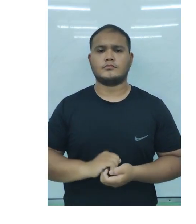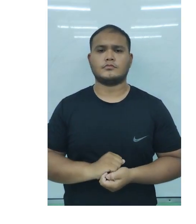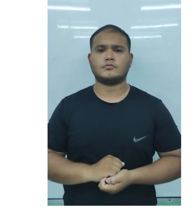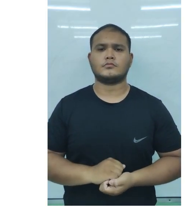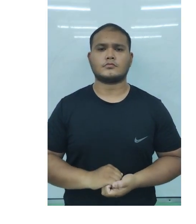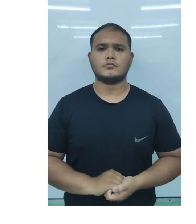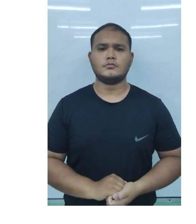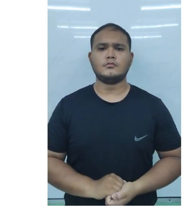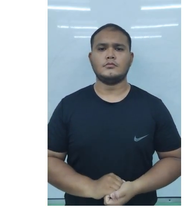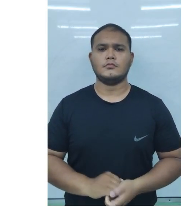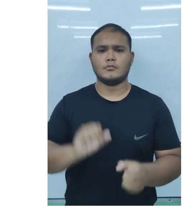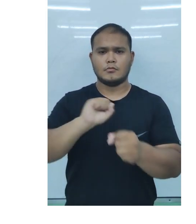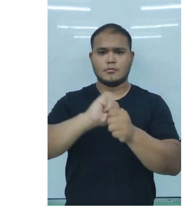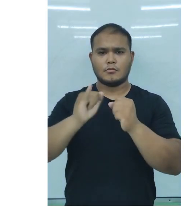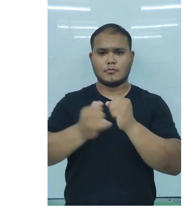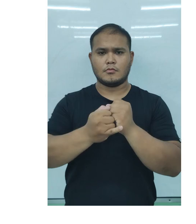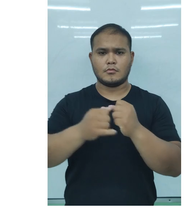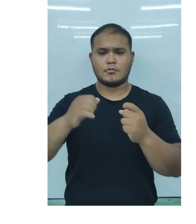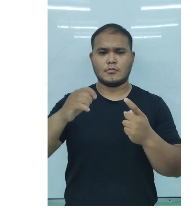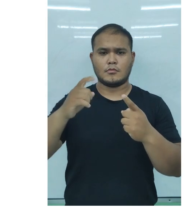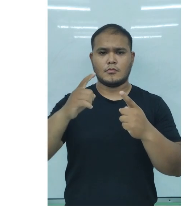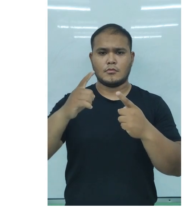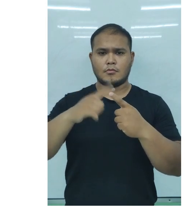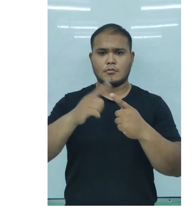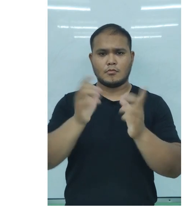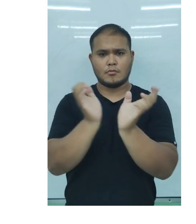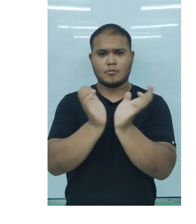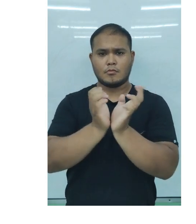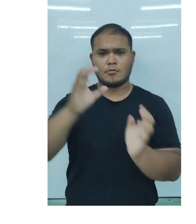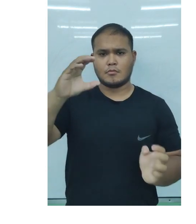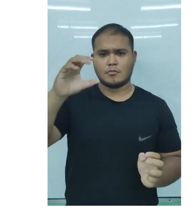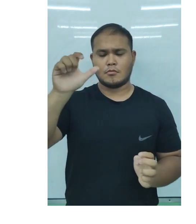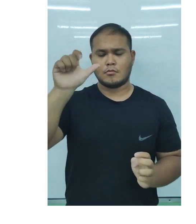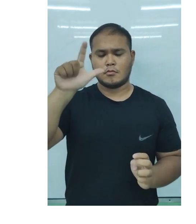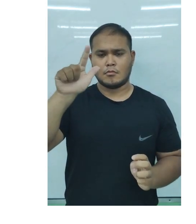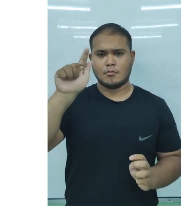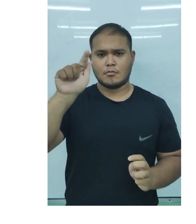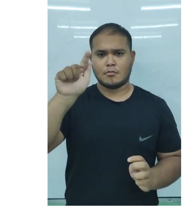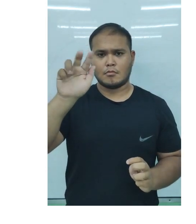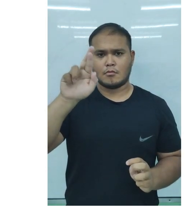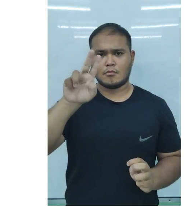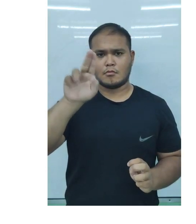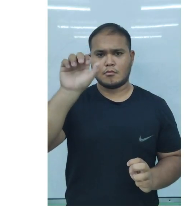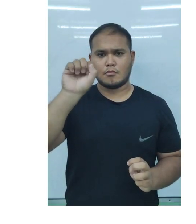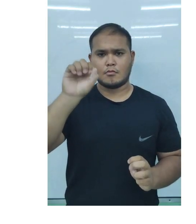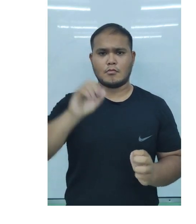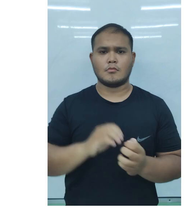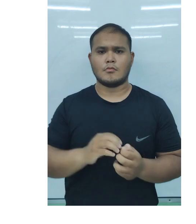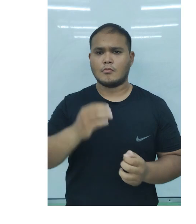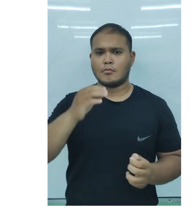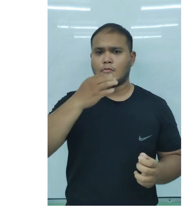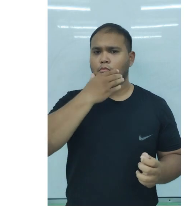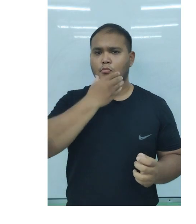nos adjetivos de primeira classe, nós temos aqui claros, clara, claro. Então, claros no masculino,